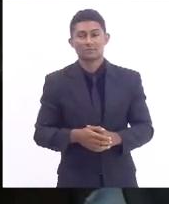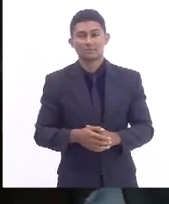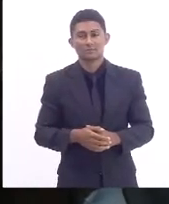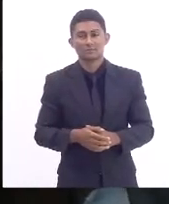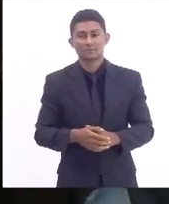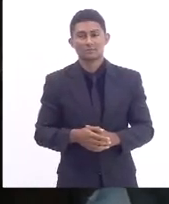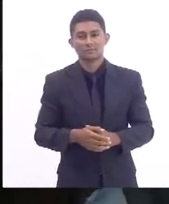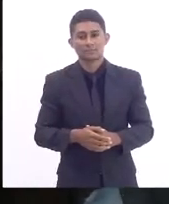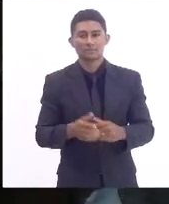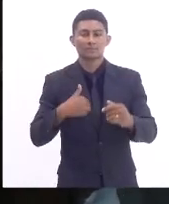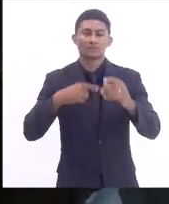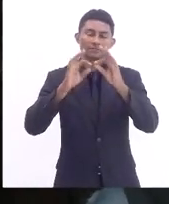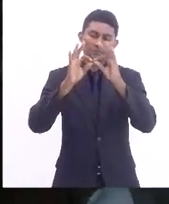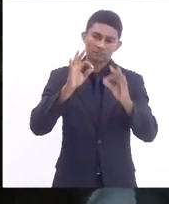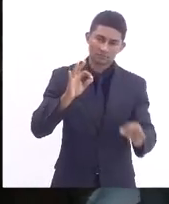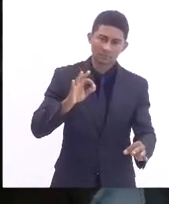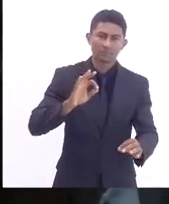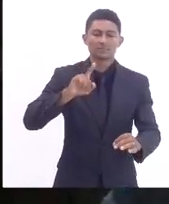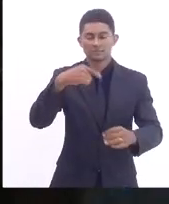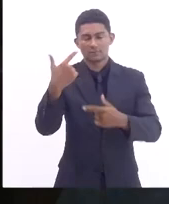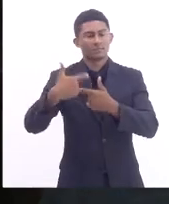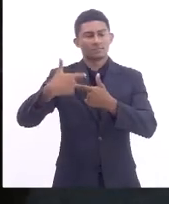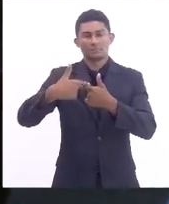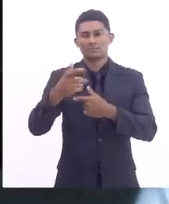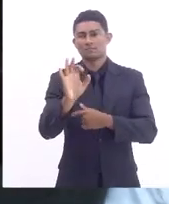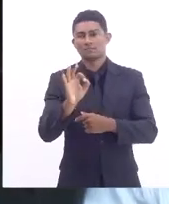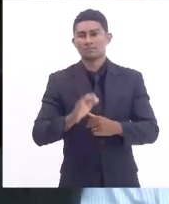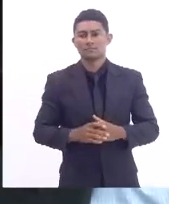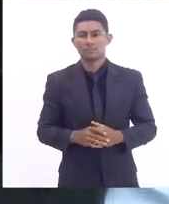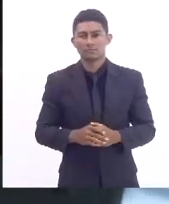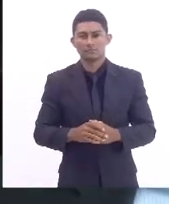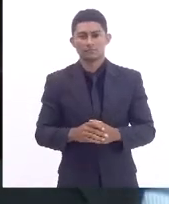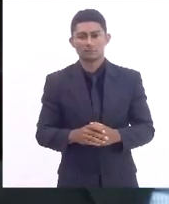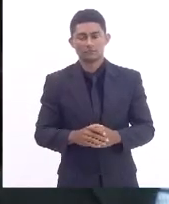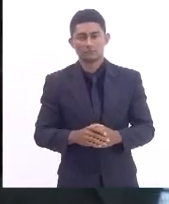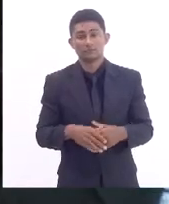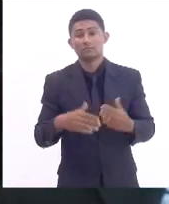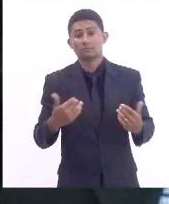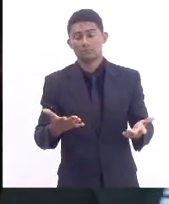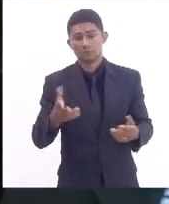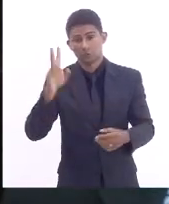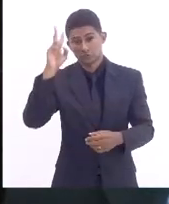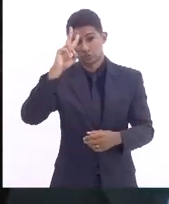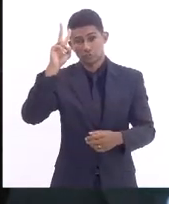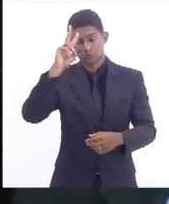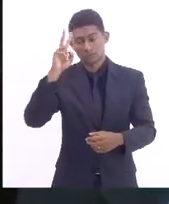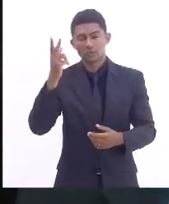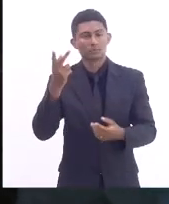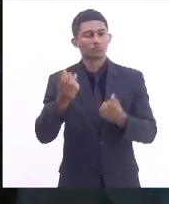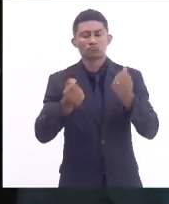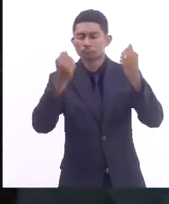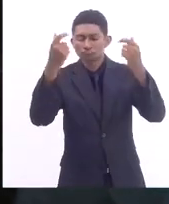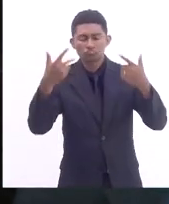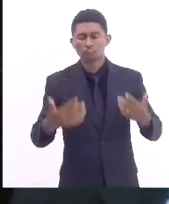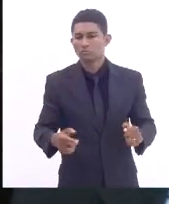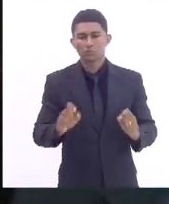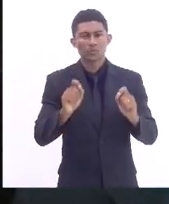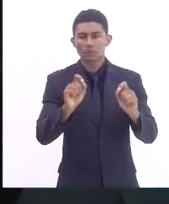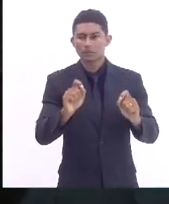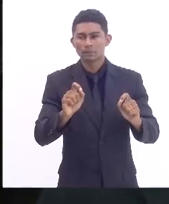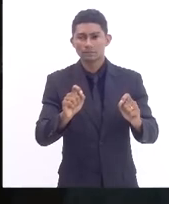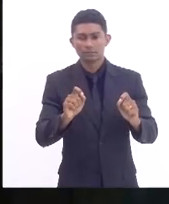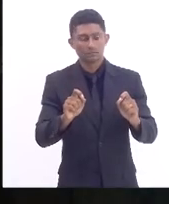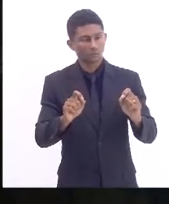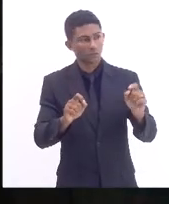eu estou me estendendo deputado mas depois tu não brinca comigo não só mais uma coisinha normalmente a história diz o seguinte se aproxima